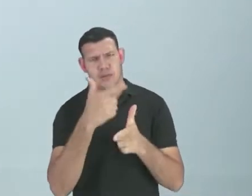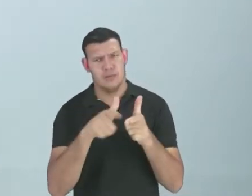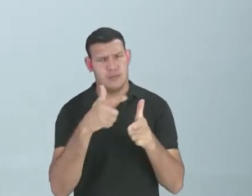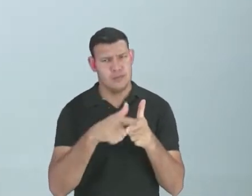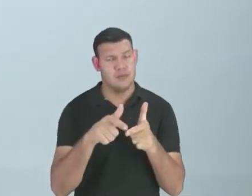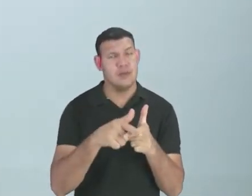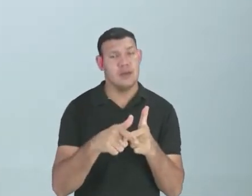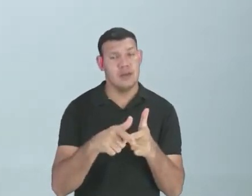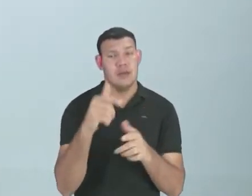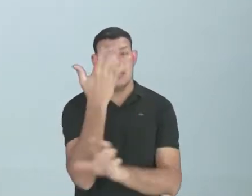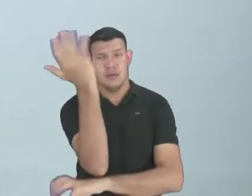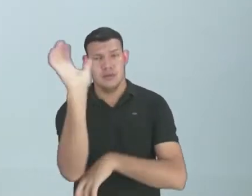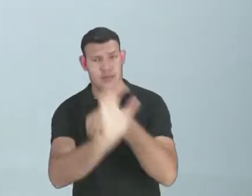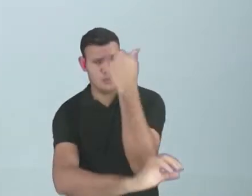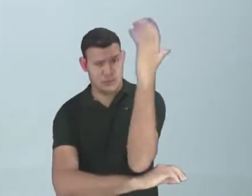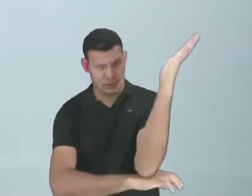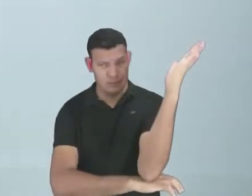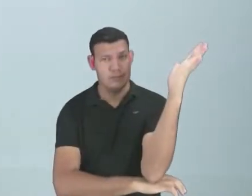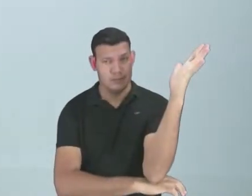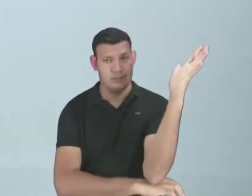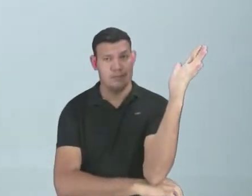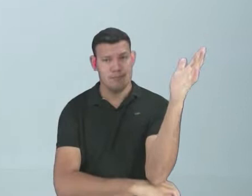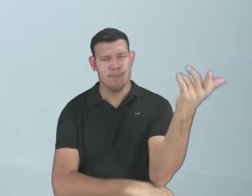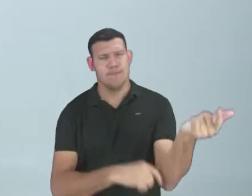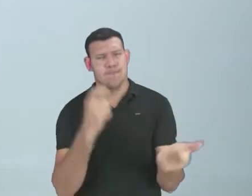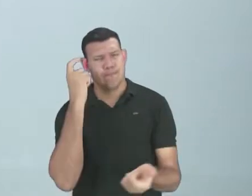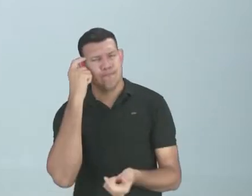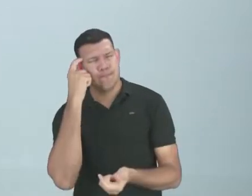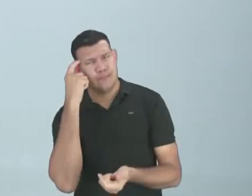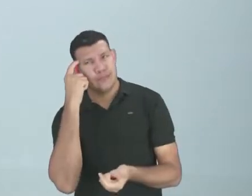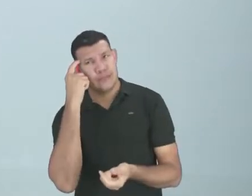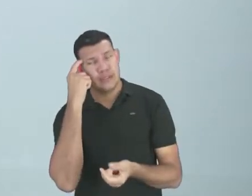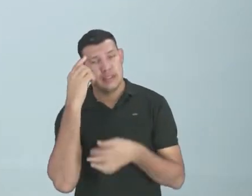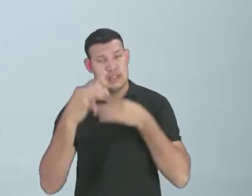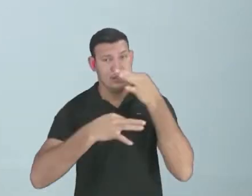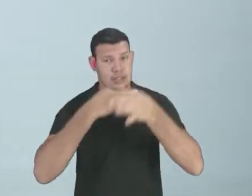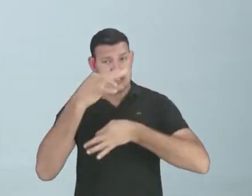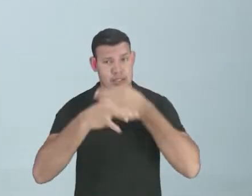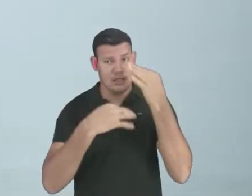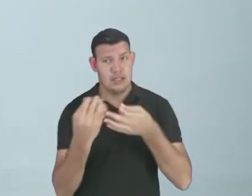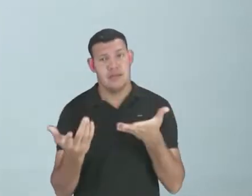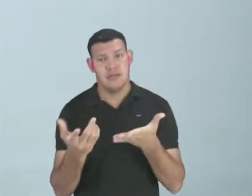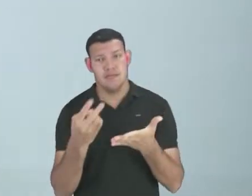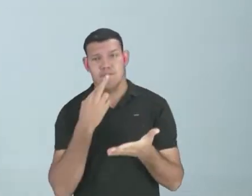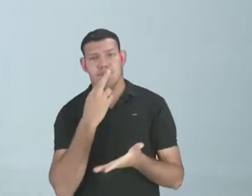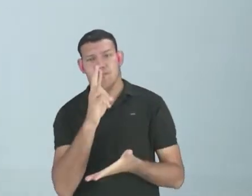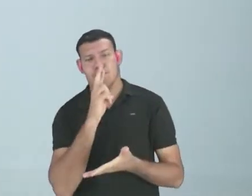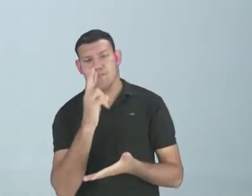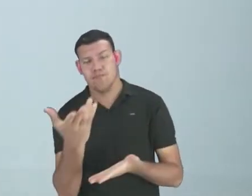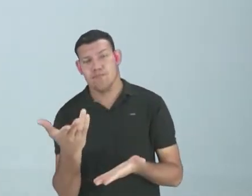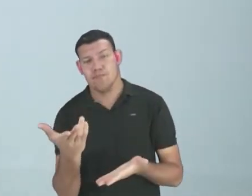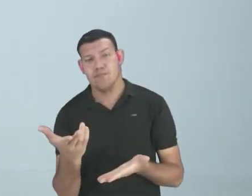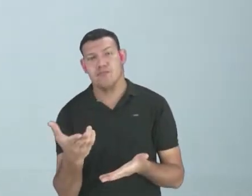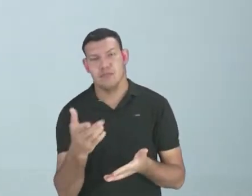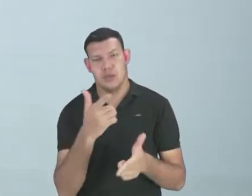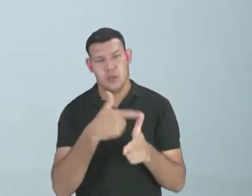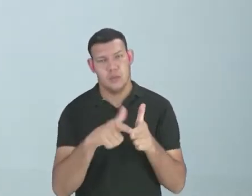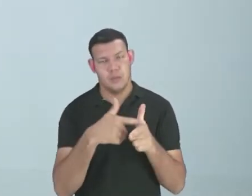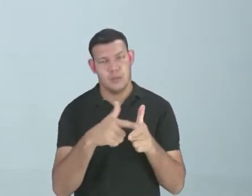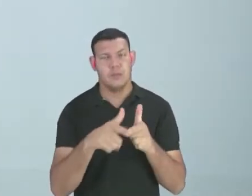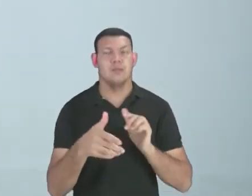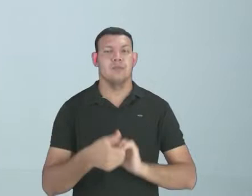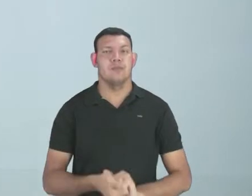discutir, a partir de um pensamento crítico, né, quais são as possíveis proposições, né, para atenuar, né, ou para solucionar aquele problema, tá